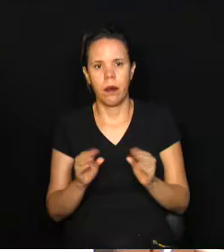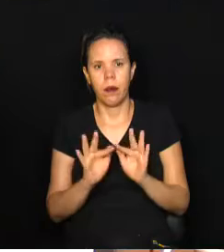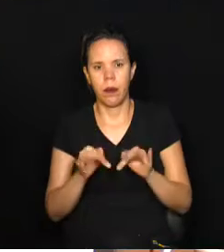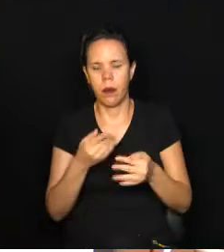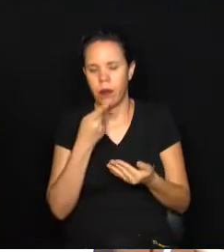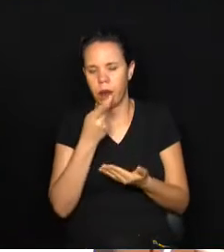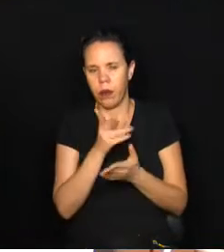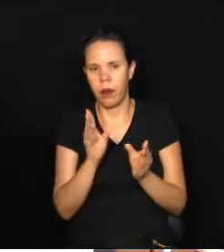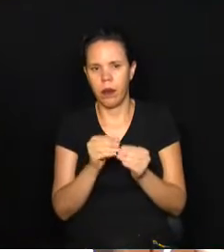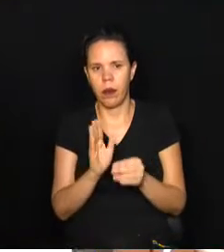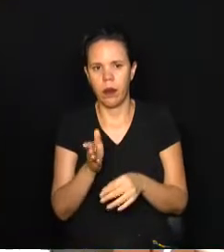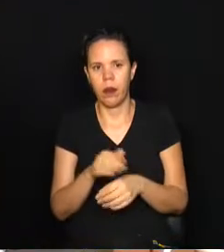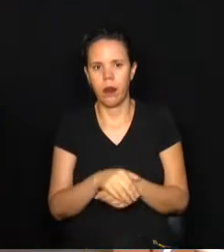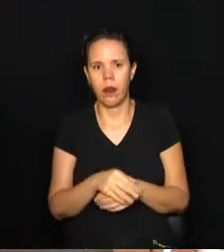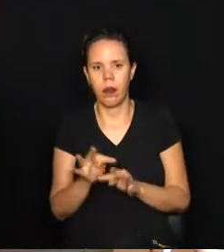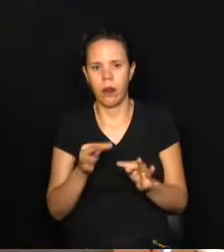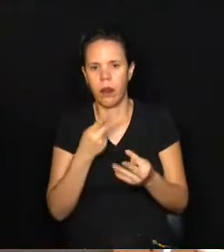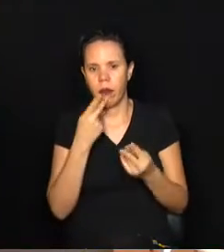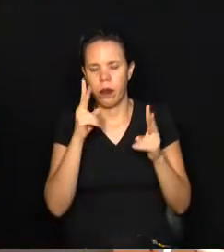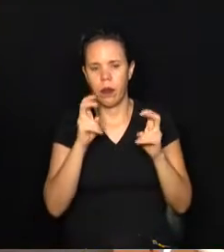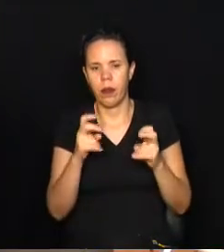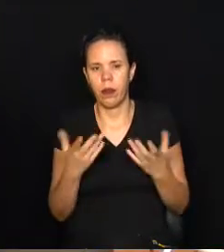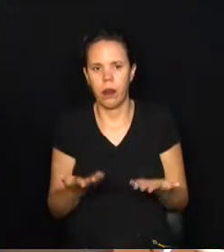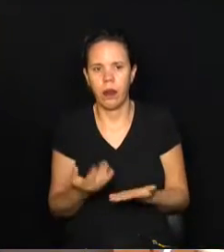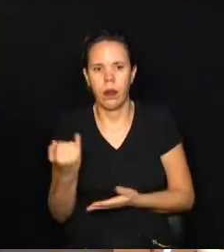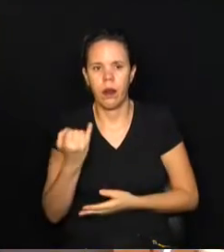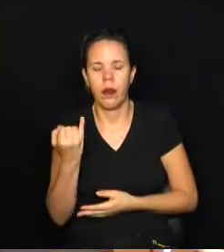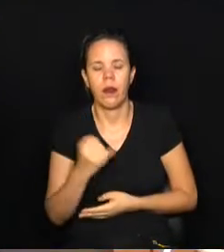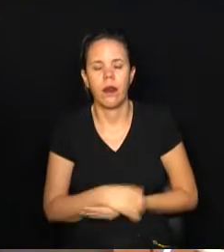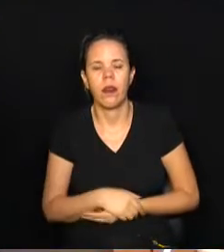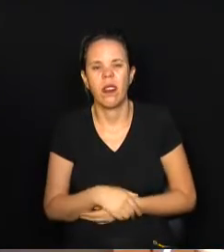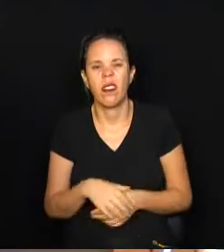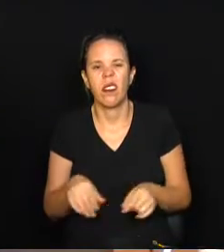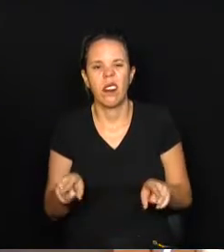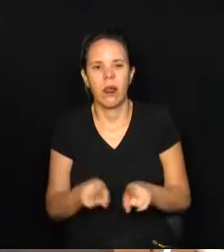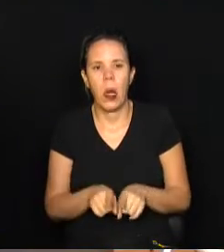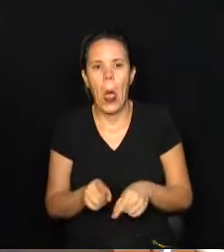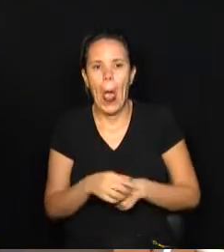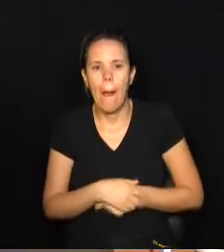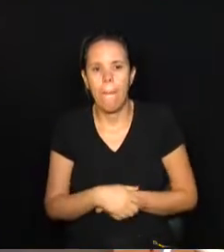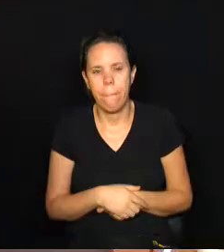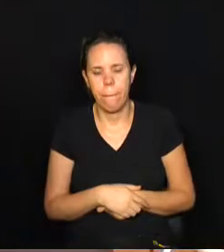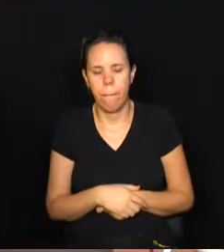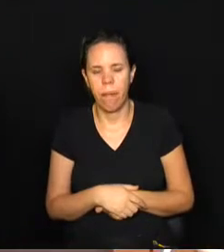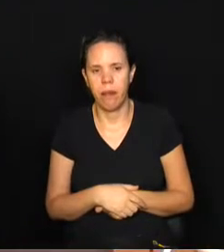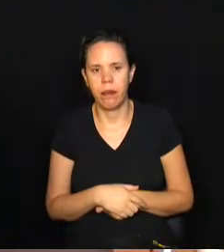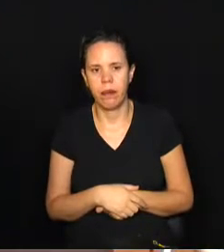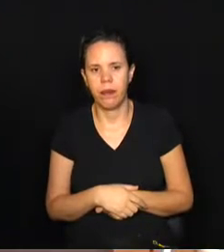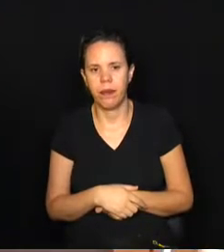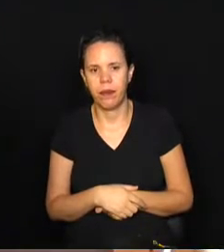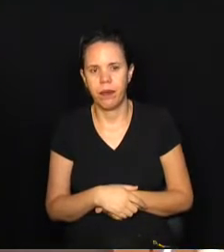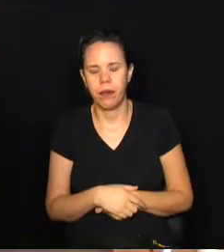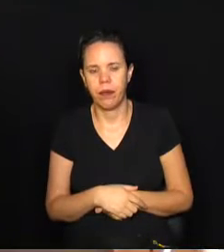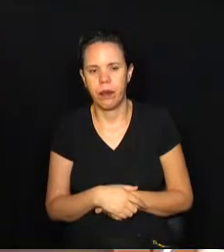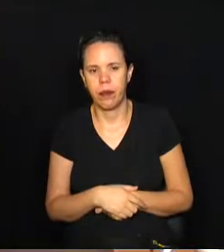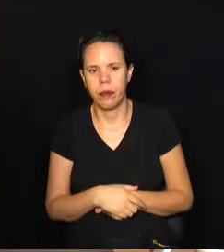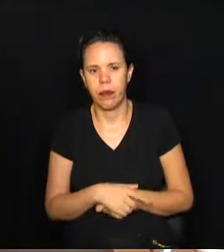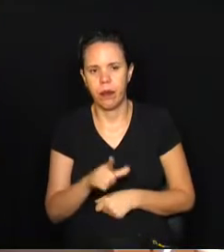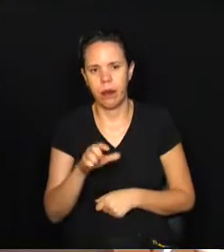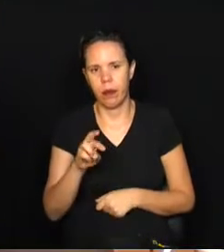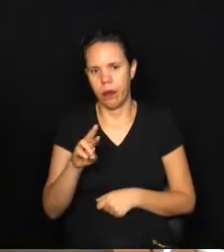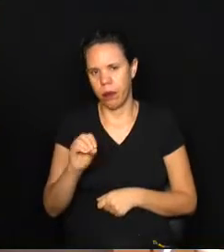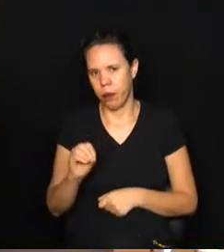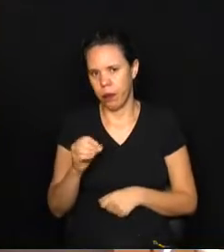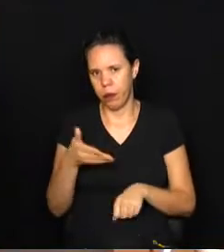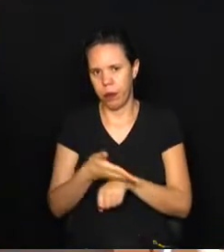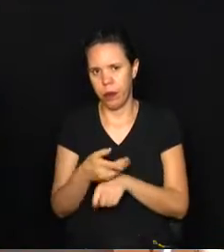finais, já tratando desse tema, dessa importância e também evidenciando aí o Leandro Baron, que